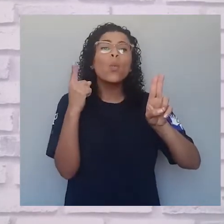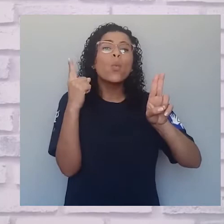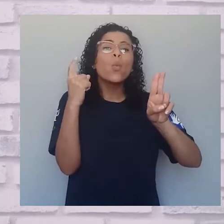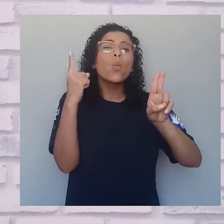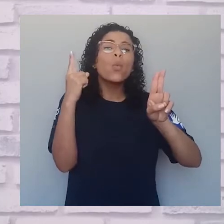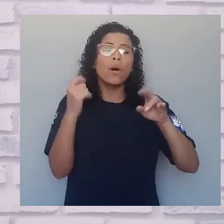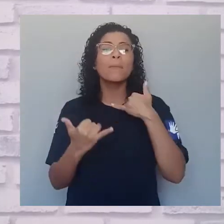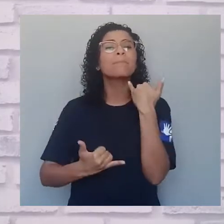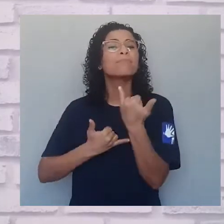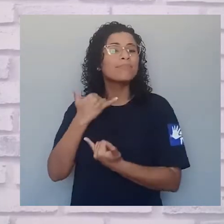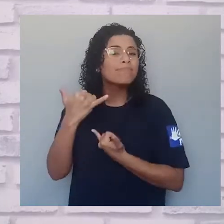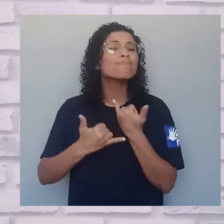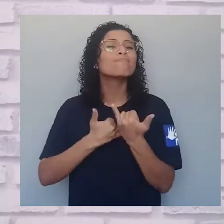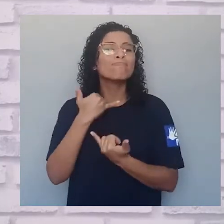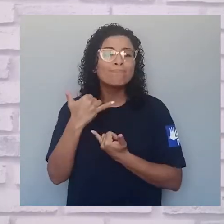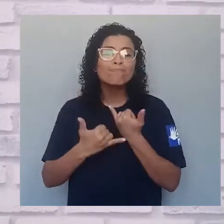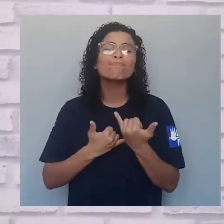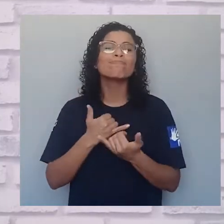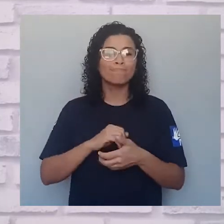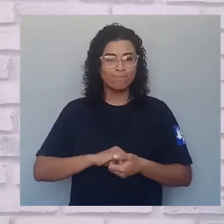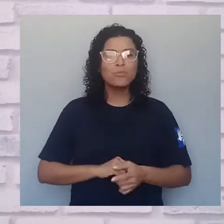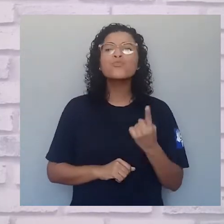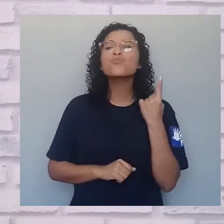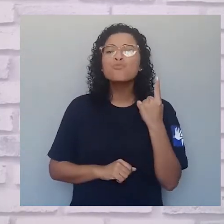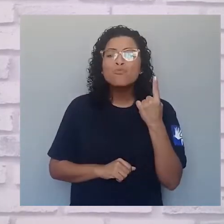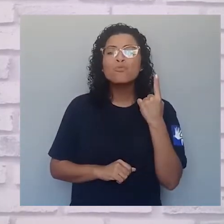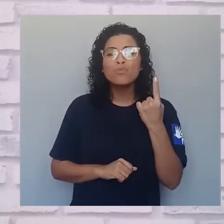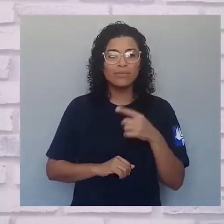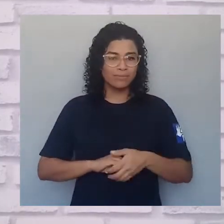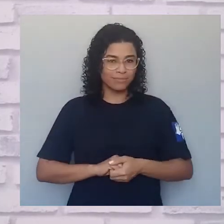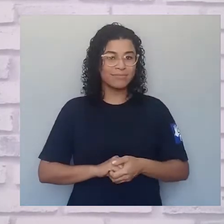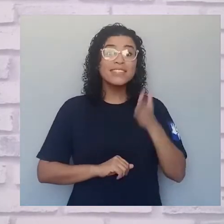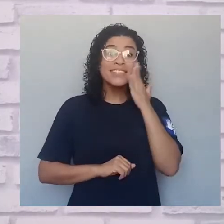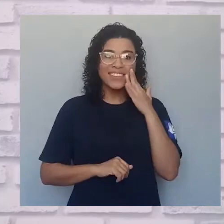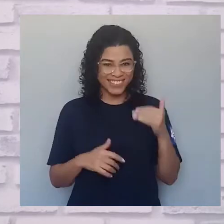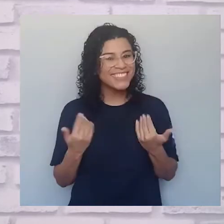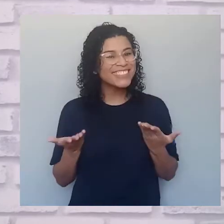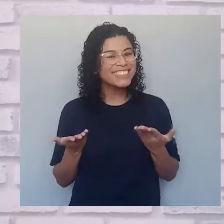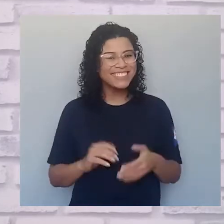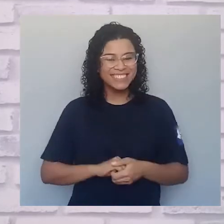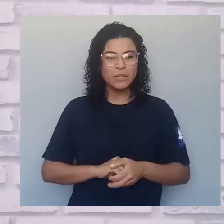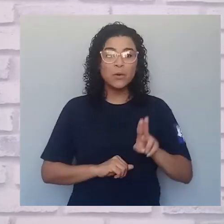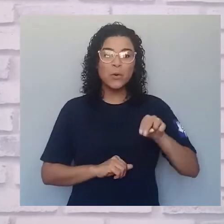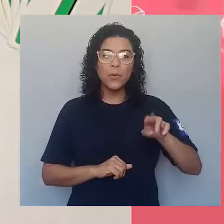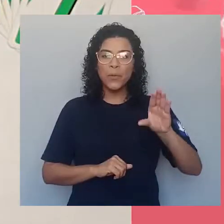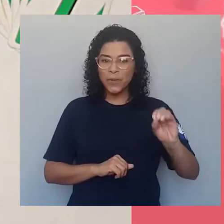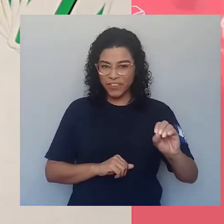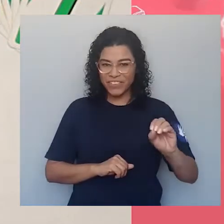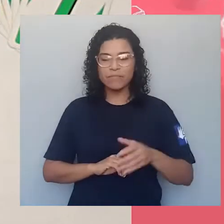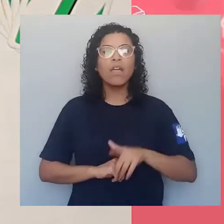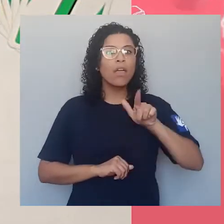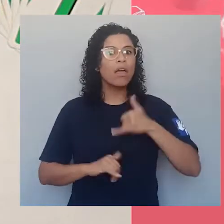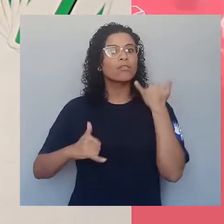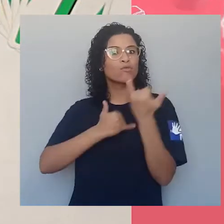que engraçado. Uma brincadeira, uminha só com a letra U. Sabe qual é? Uno